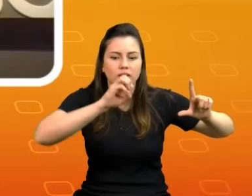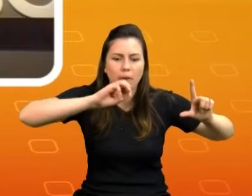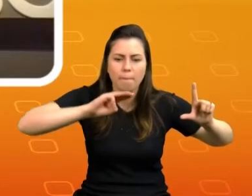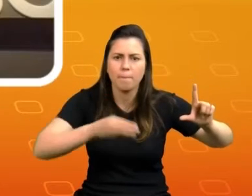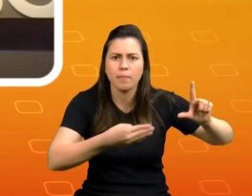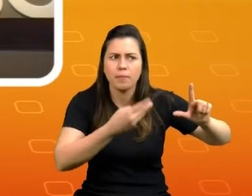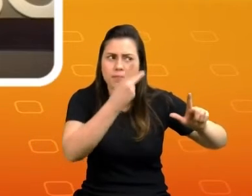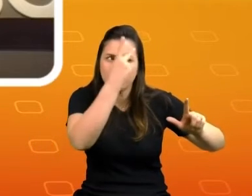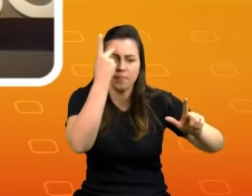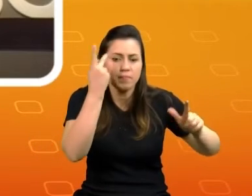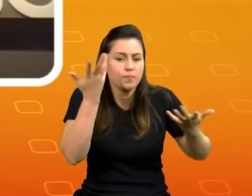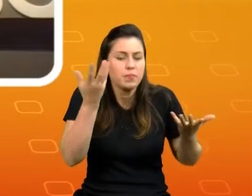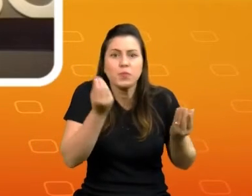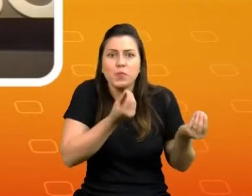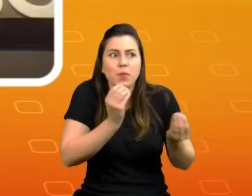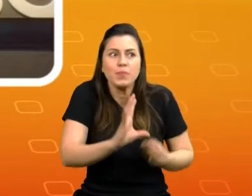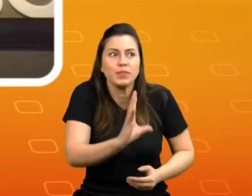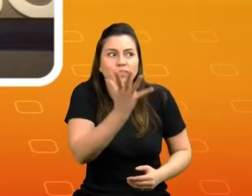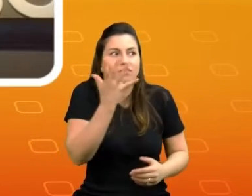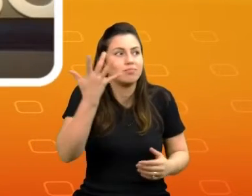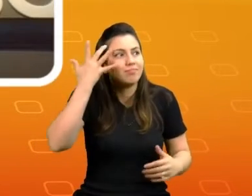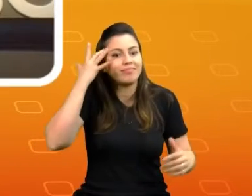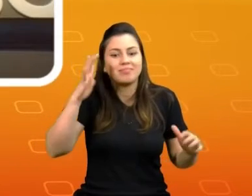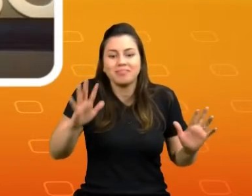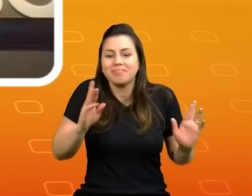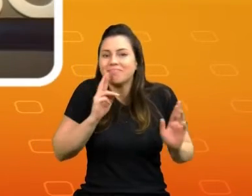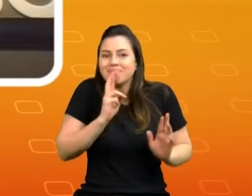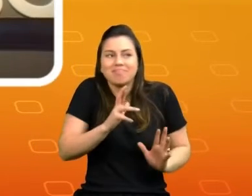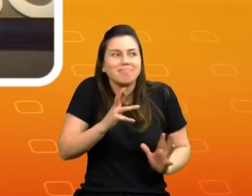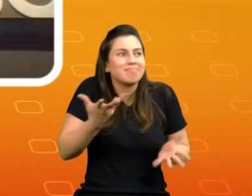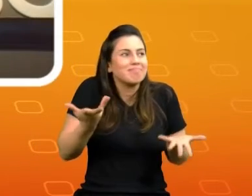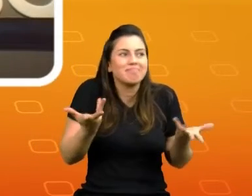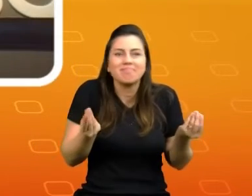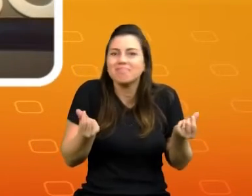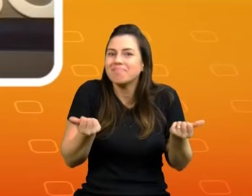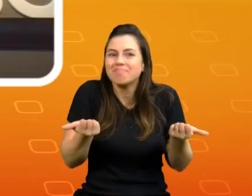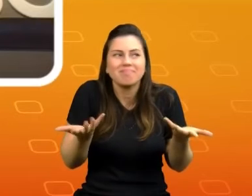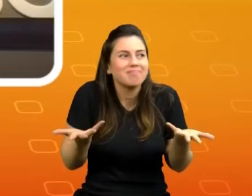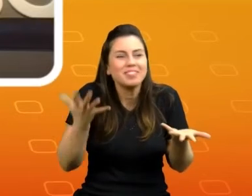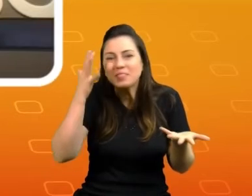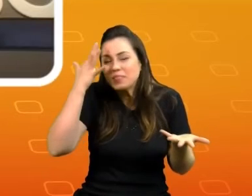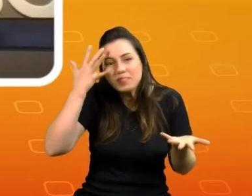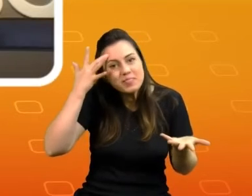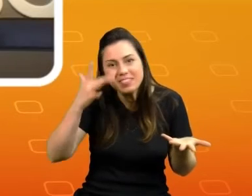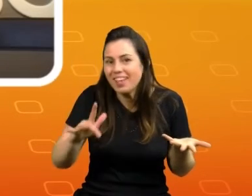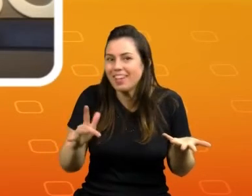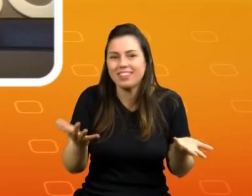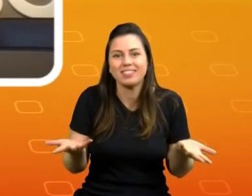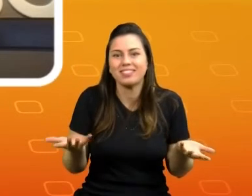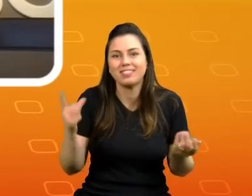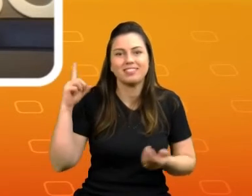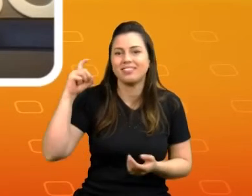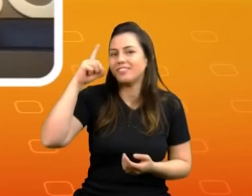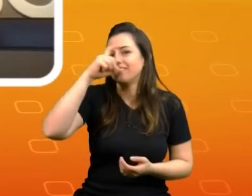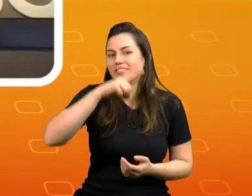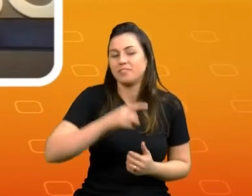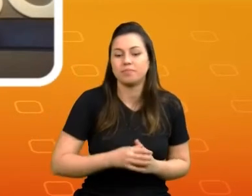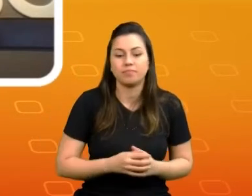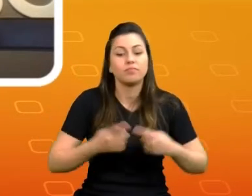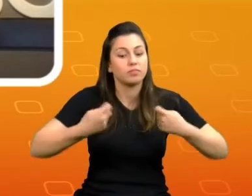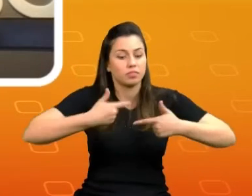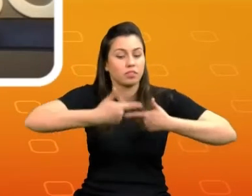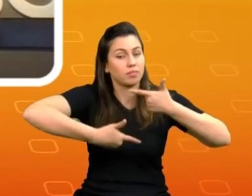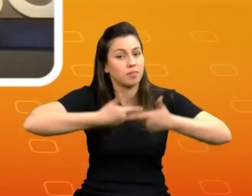se você me perguntar como isso acontece eu não tenho essa resposta é difícil o que eu acho assim a gente tem que